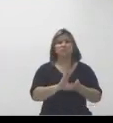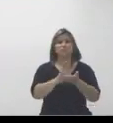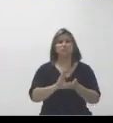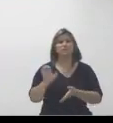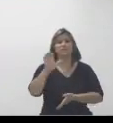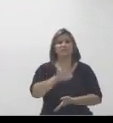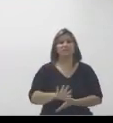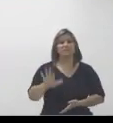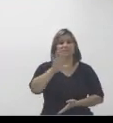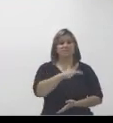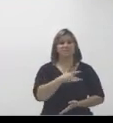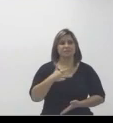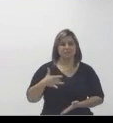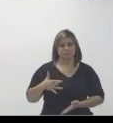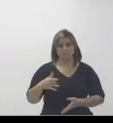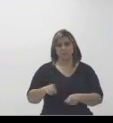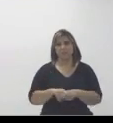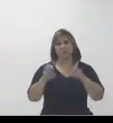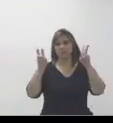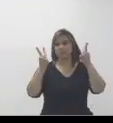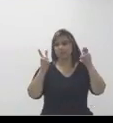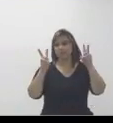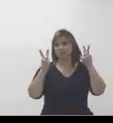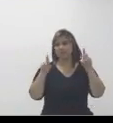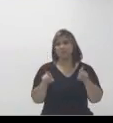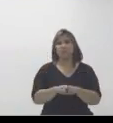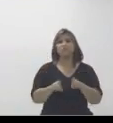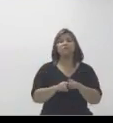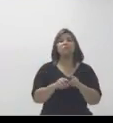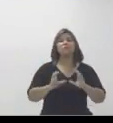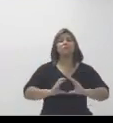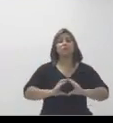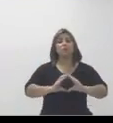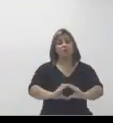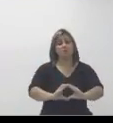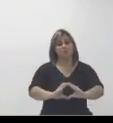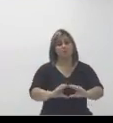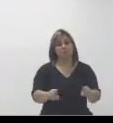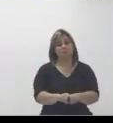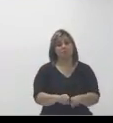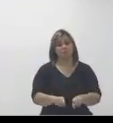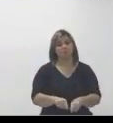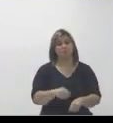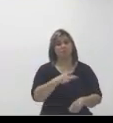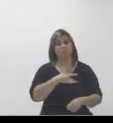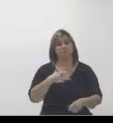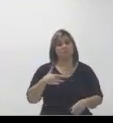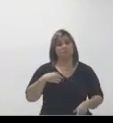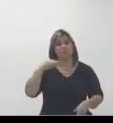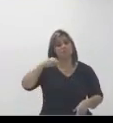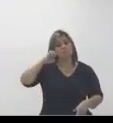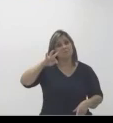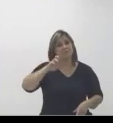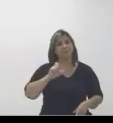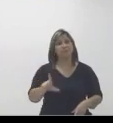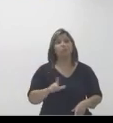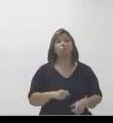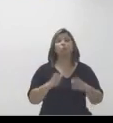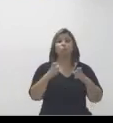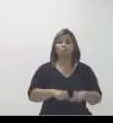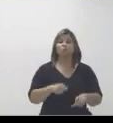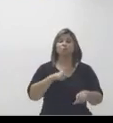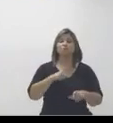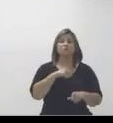tem uma comissão temática específica que a comissão interinstitucional de saúde mental aonde há